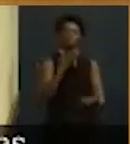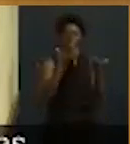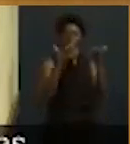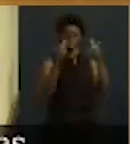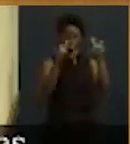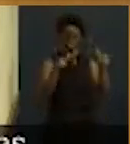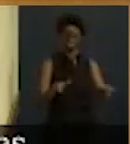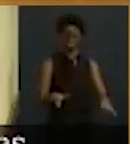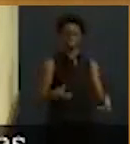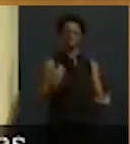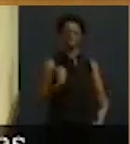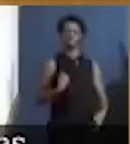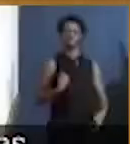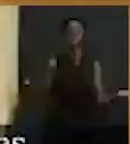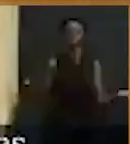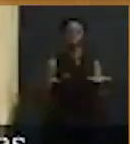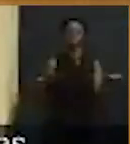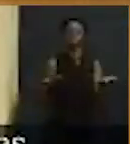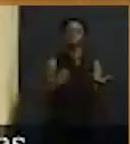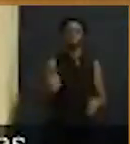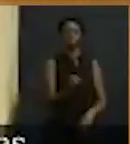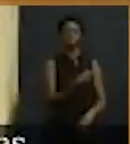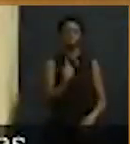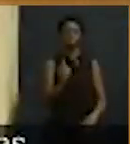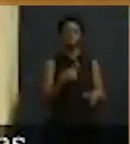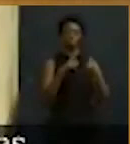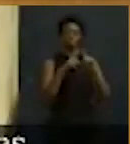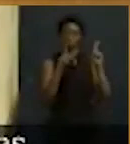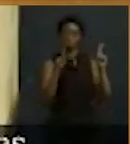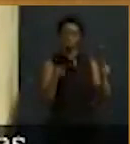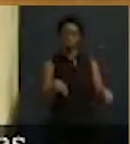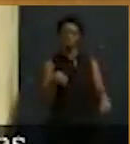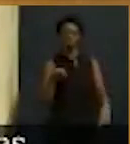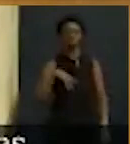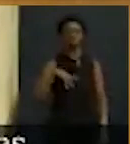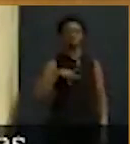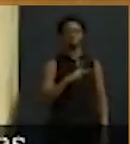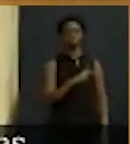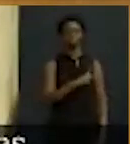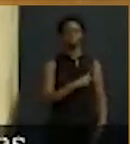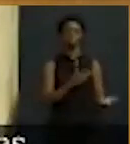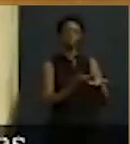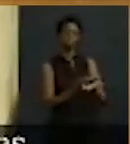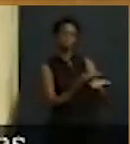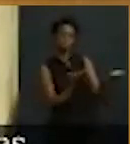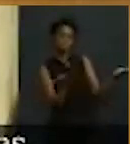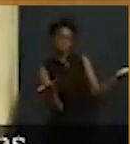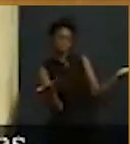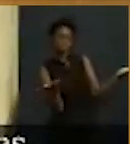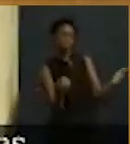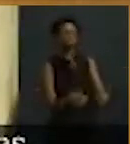esta solenidade, nobres servidores do Ministério Público, senhoras e senhores.